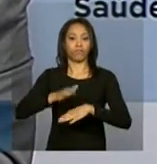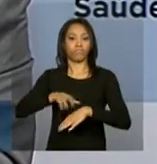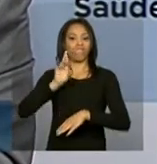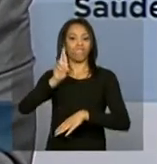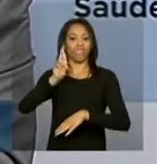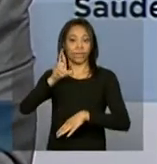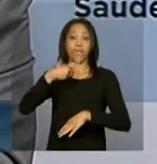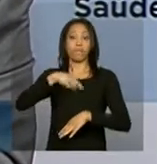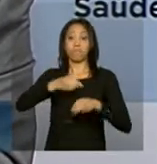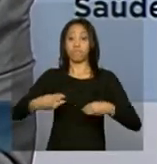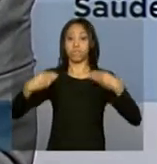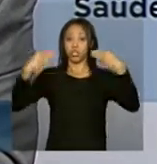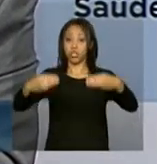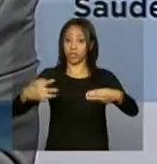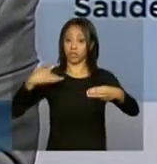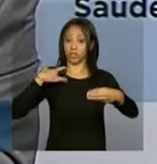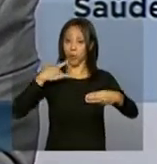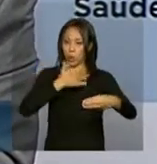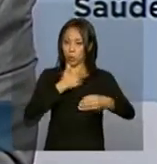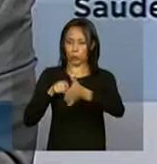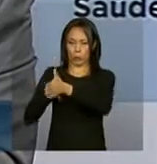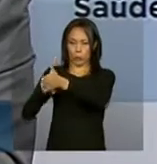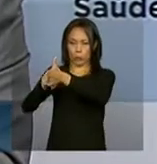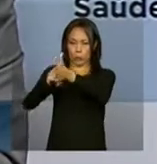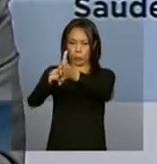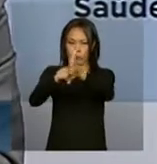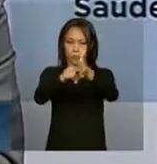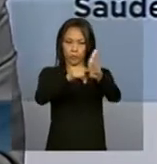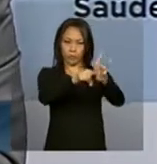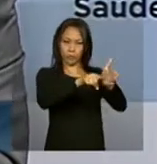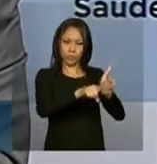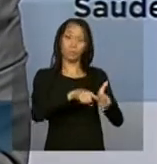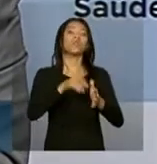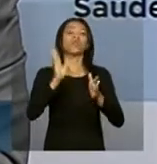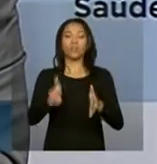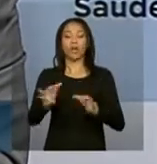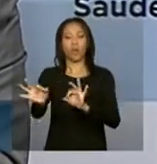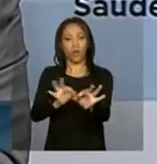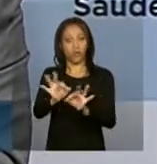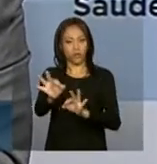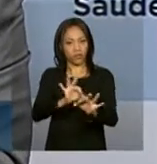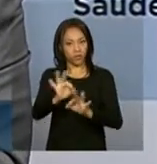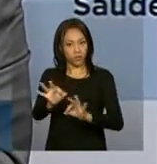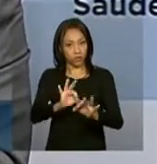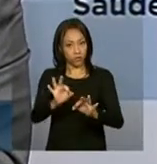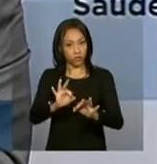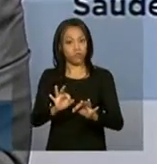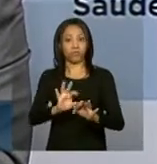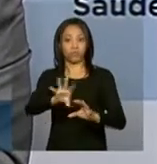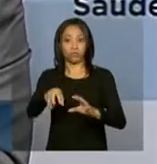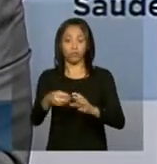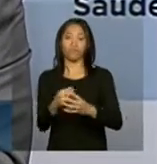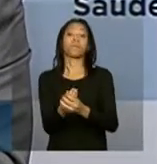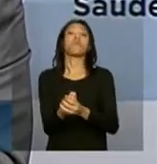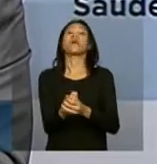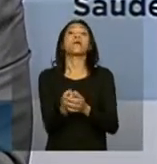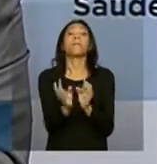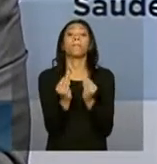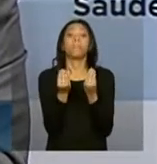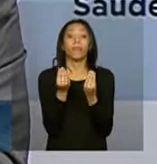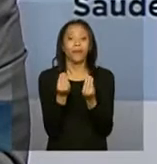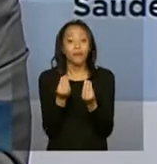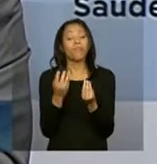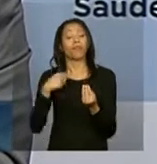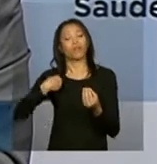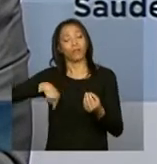fez a apuração, a auditoria. Nós montamos esse programa de auditorias prévias com o DENASUS, exatamente para que a